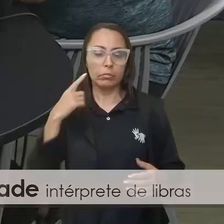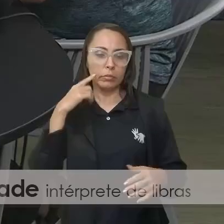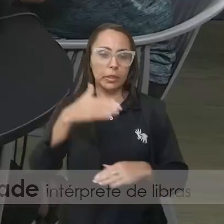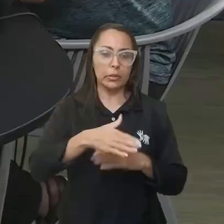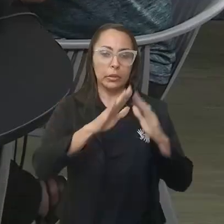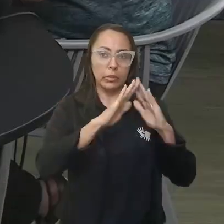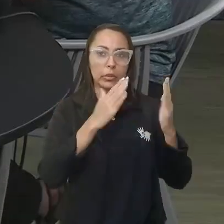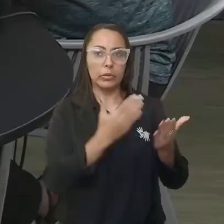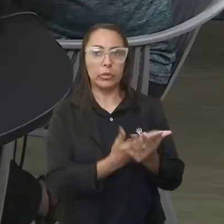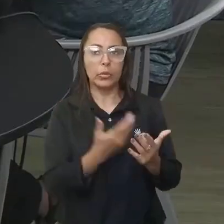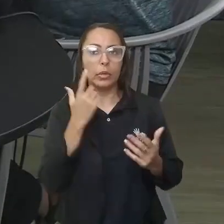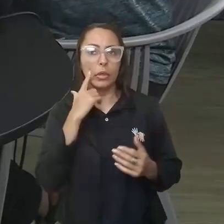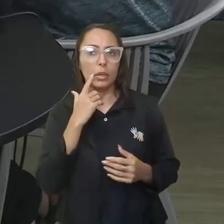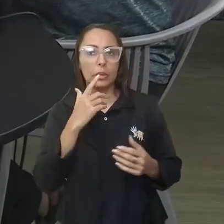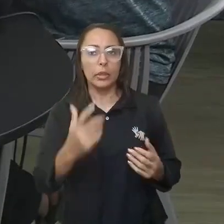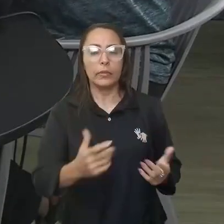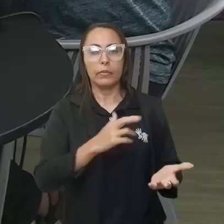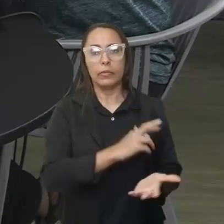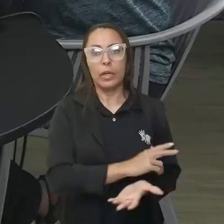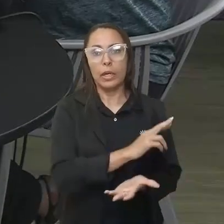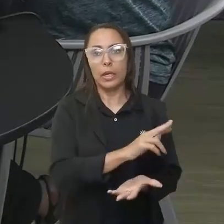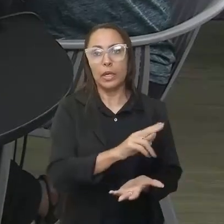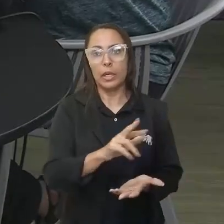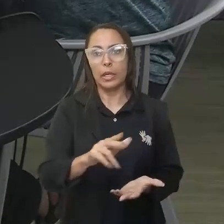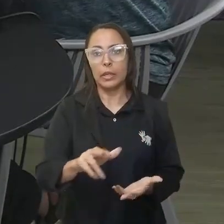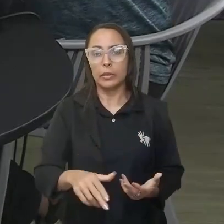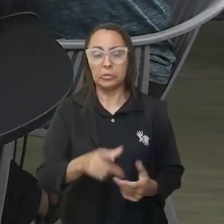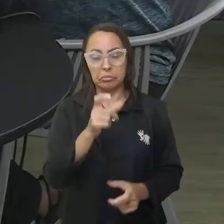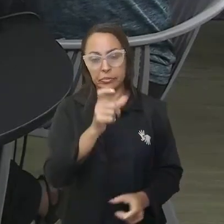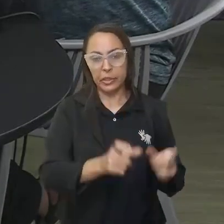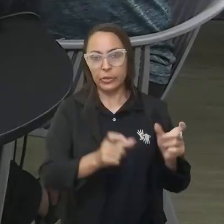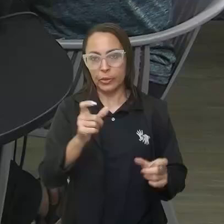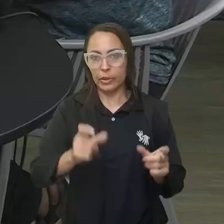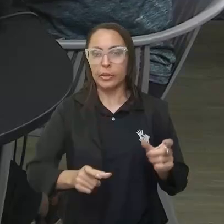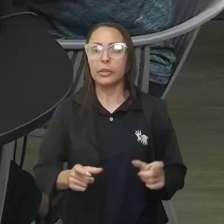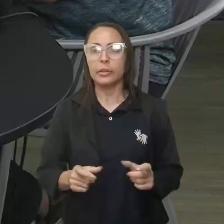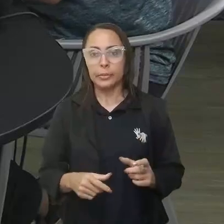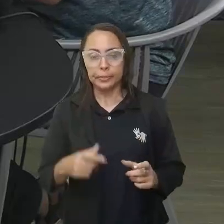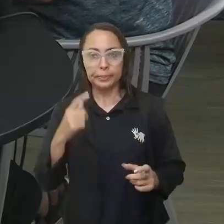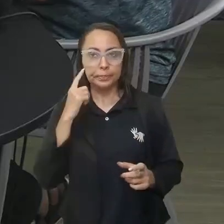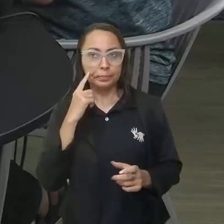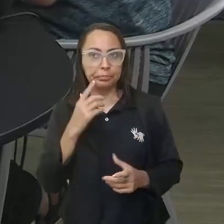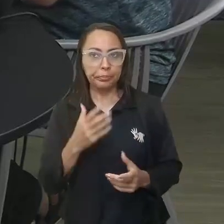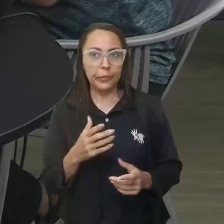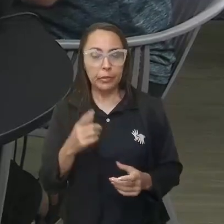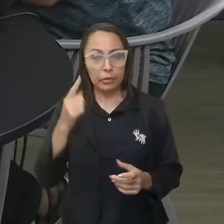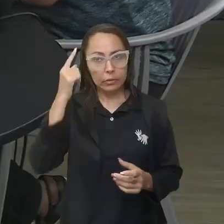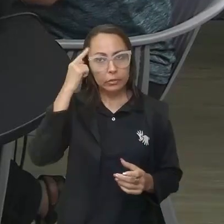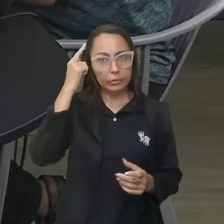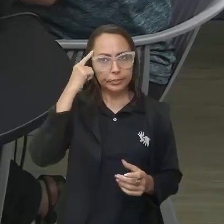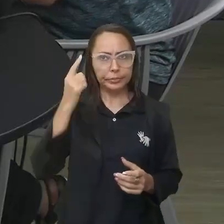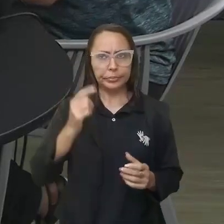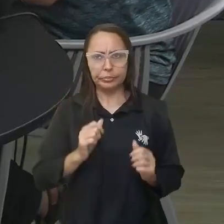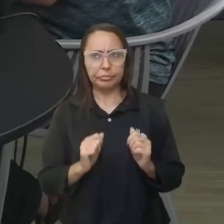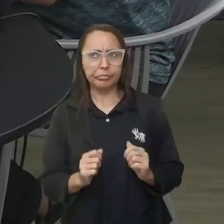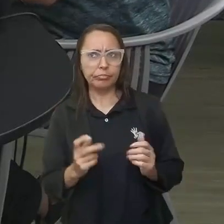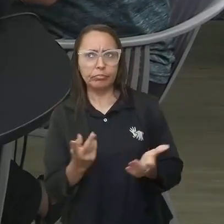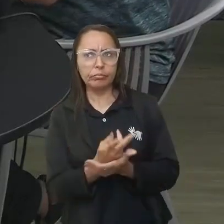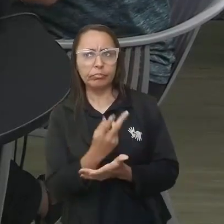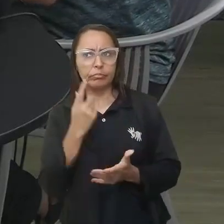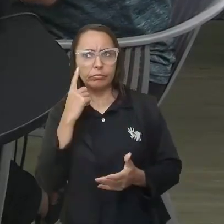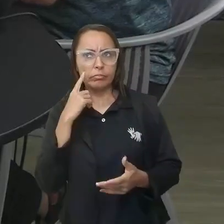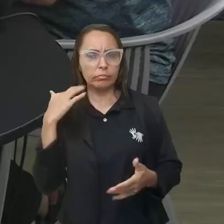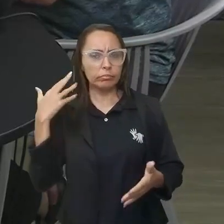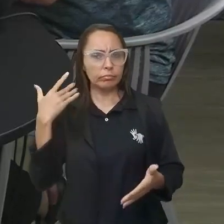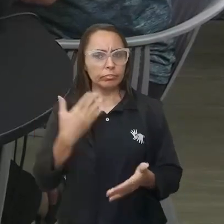um universo de pluralidade que eu às vezes fico pensando, cara, como é que isso pode acontecer nos dias de hoje,